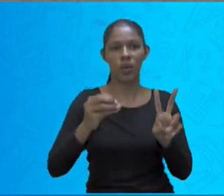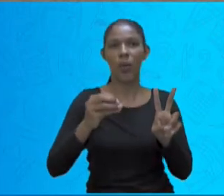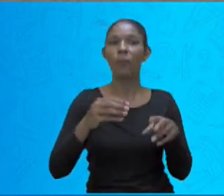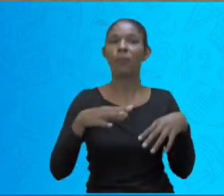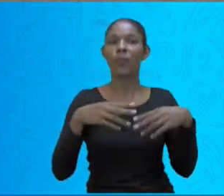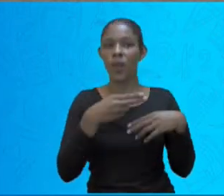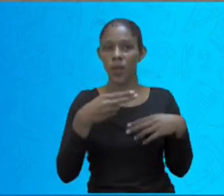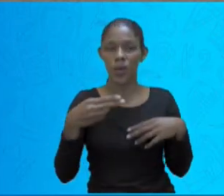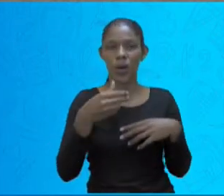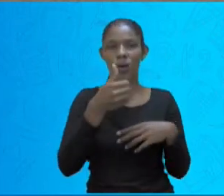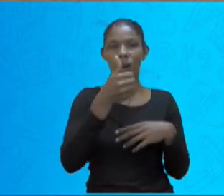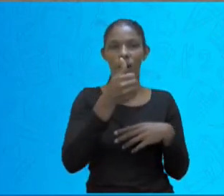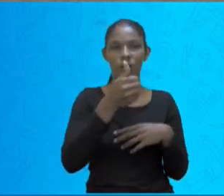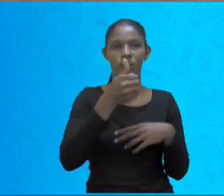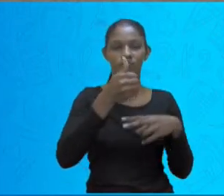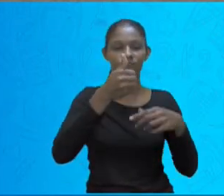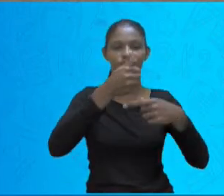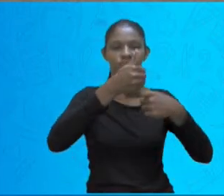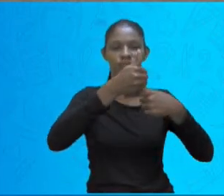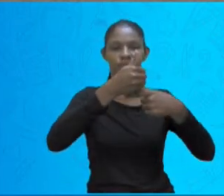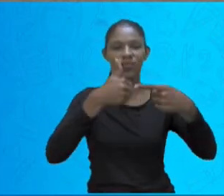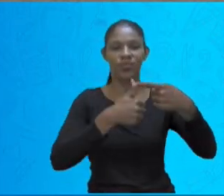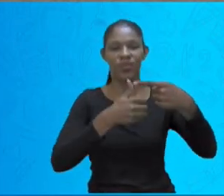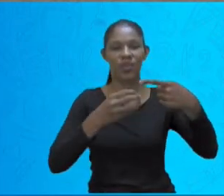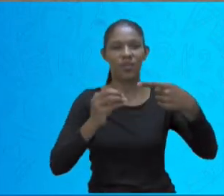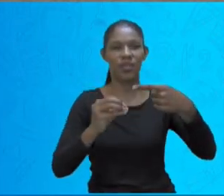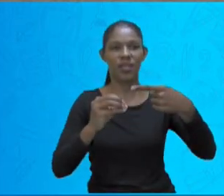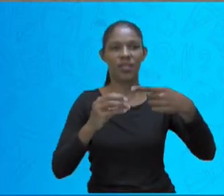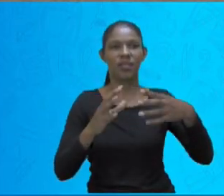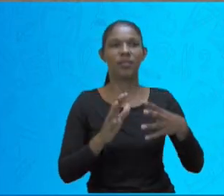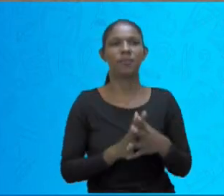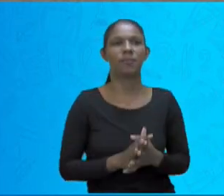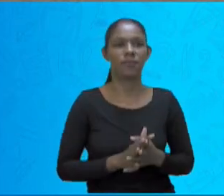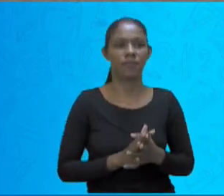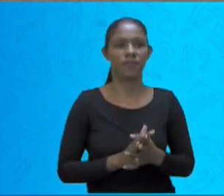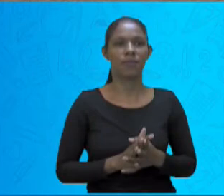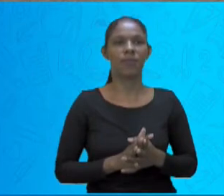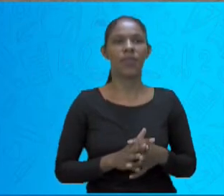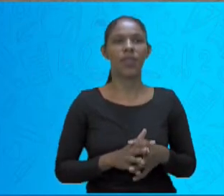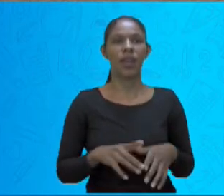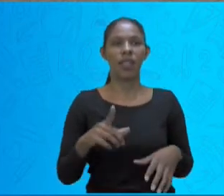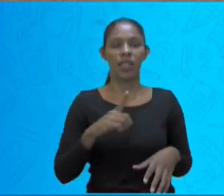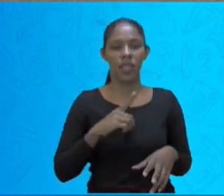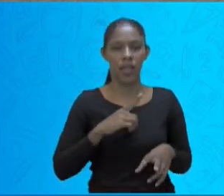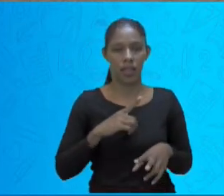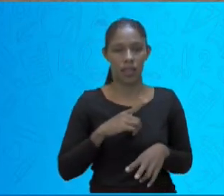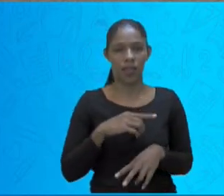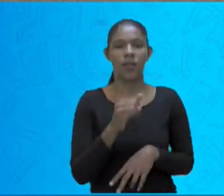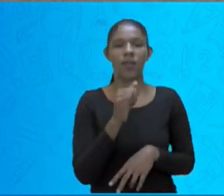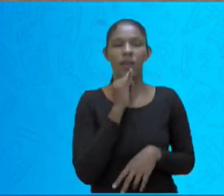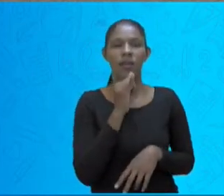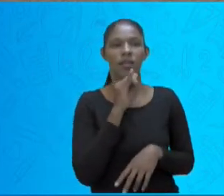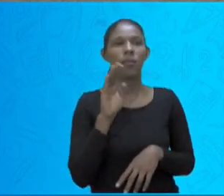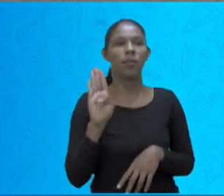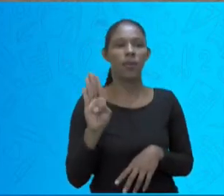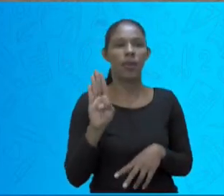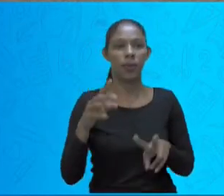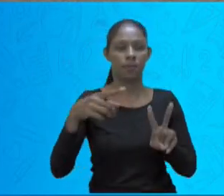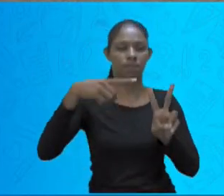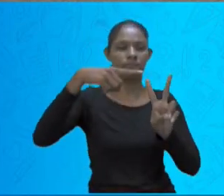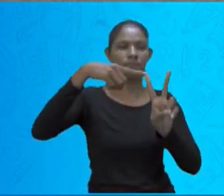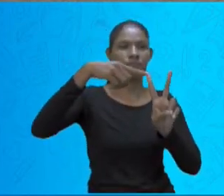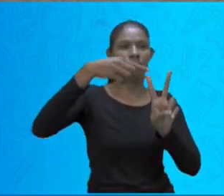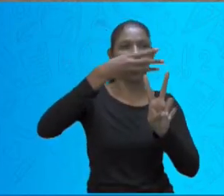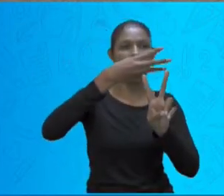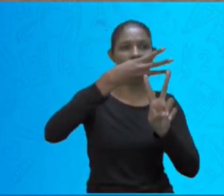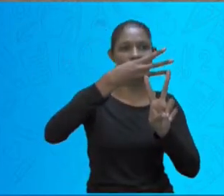Tem um exemplo B aqui. Oh, passou. Vamos voltar. raiz cúbica de 30 sétimos.